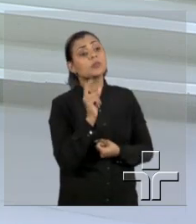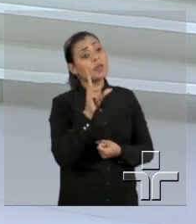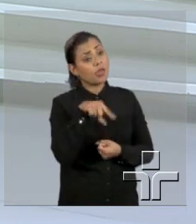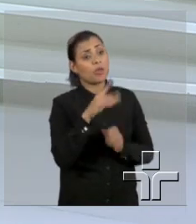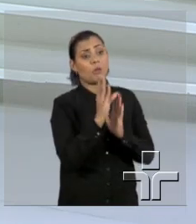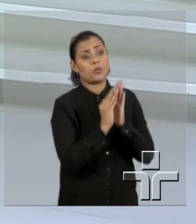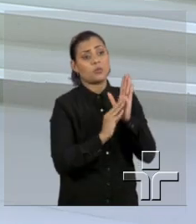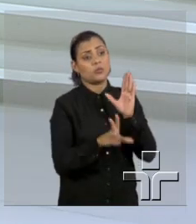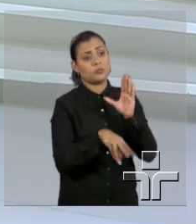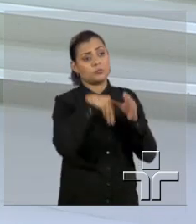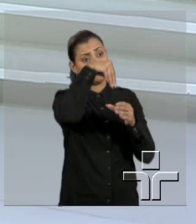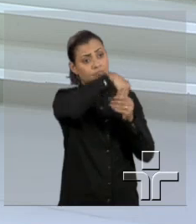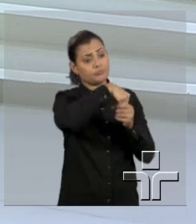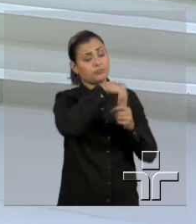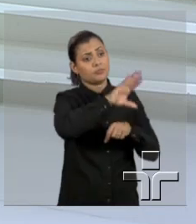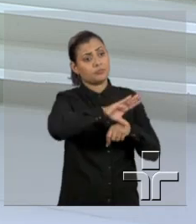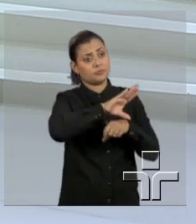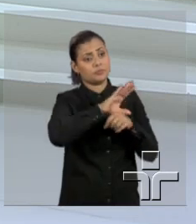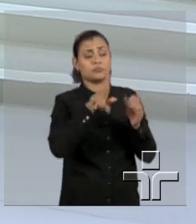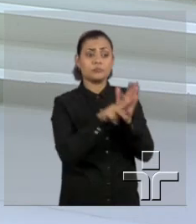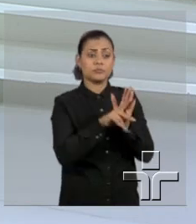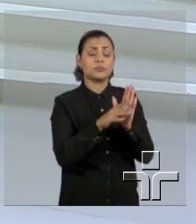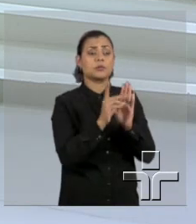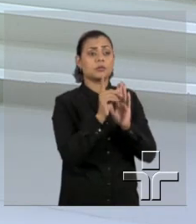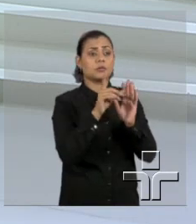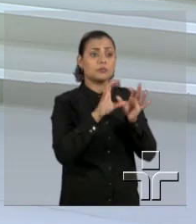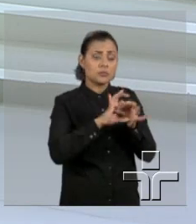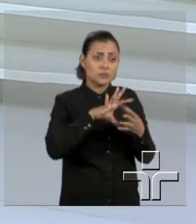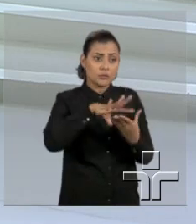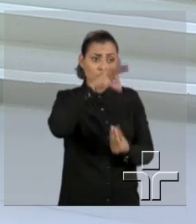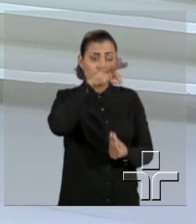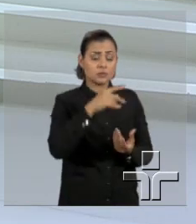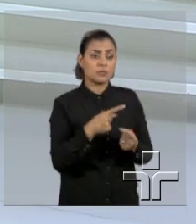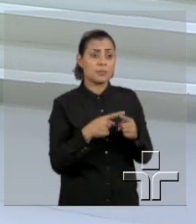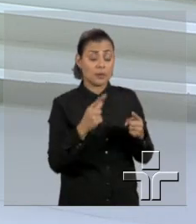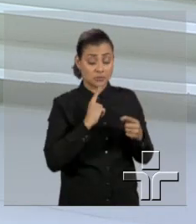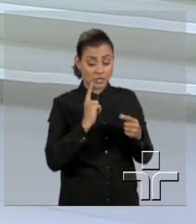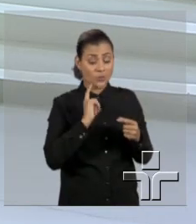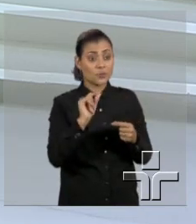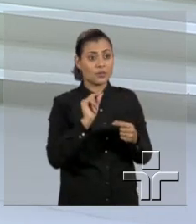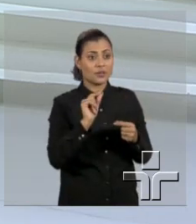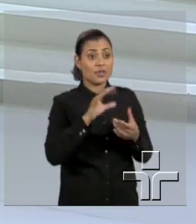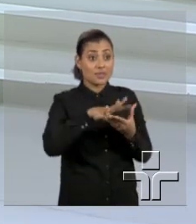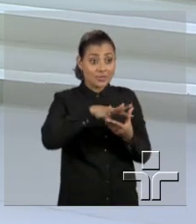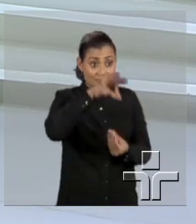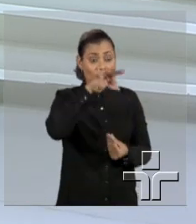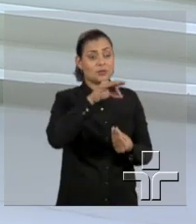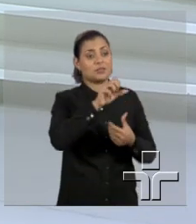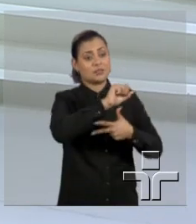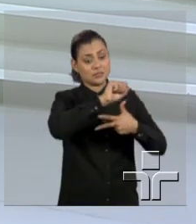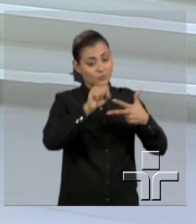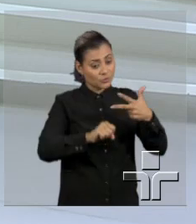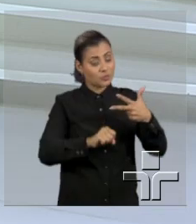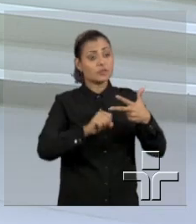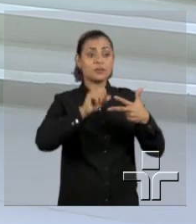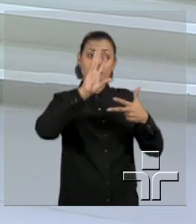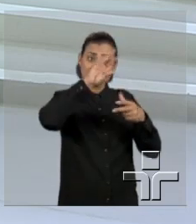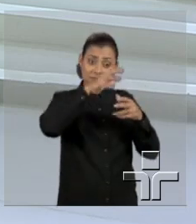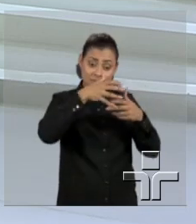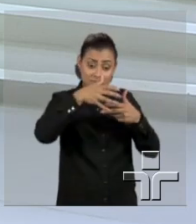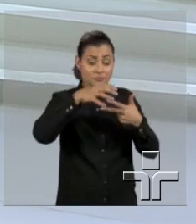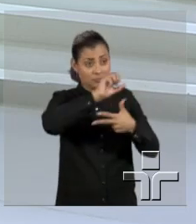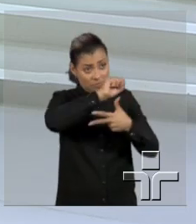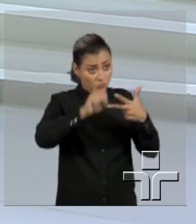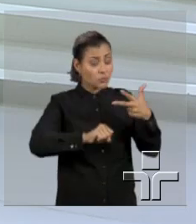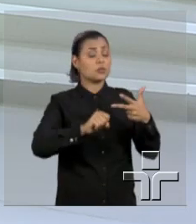democracia. O princípio da separação dos poderes é um conteúdo da democracia. A visibilidade